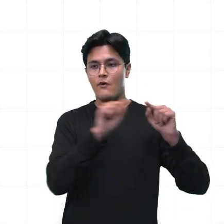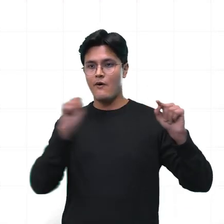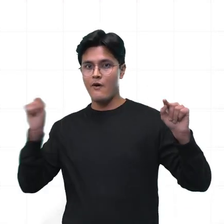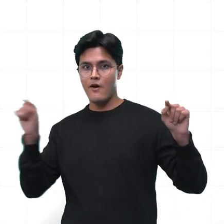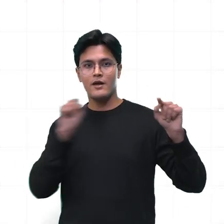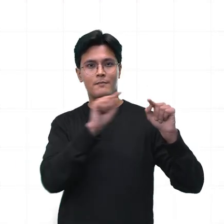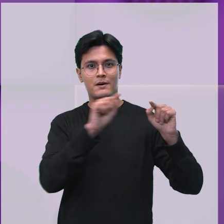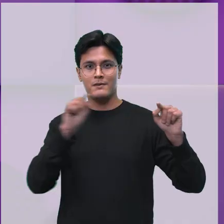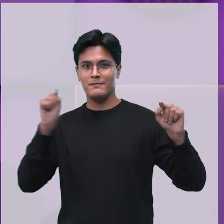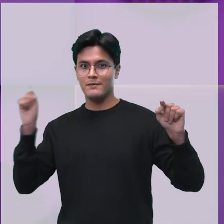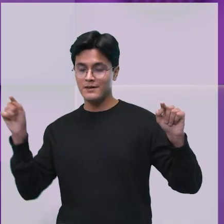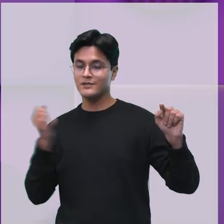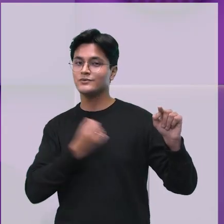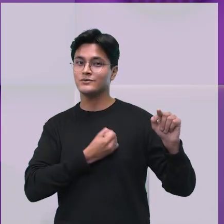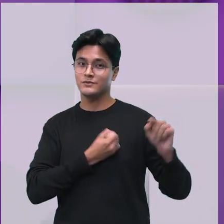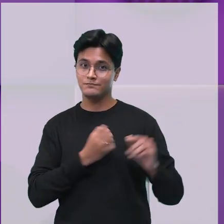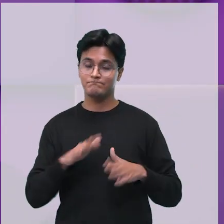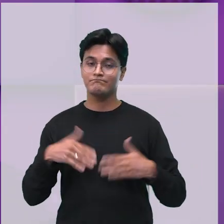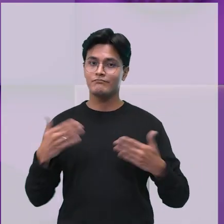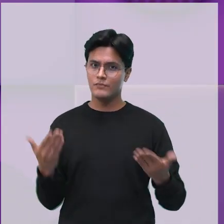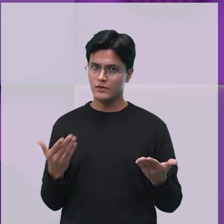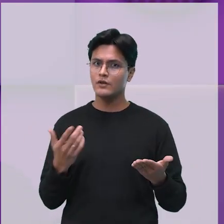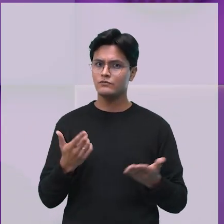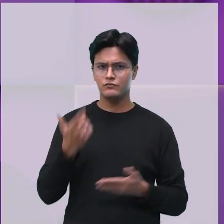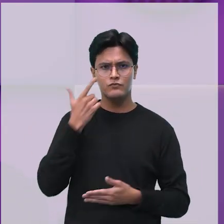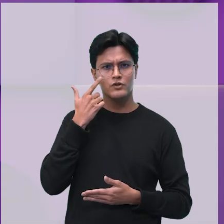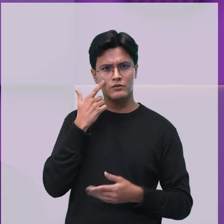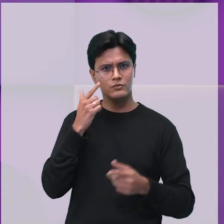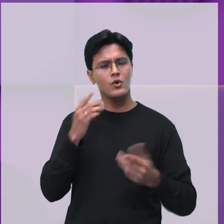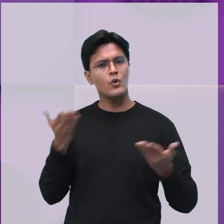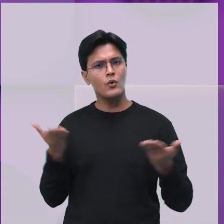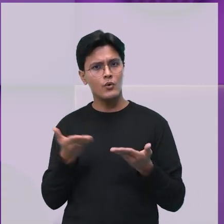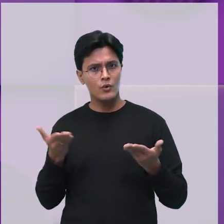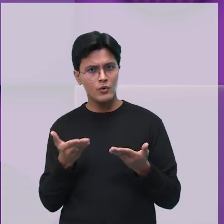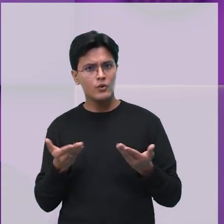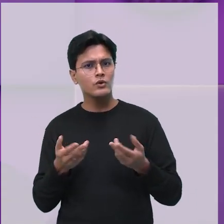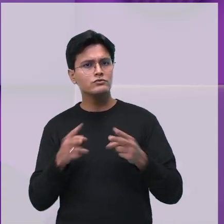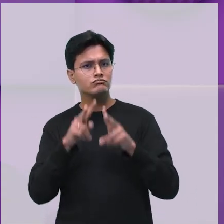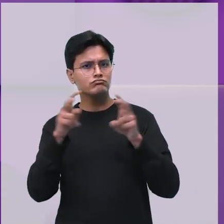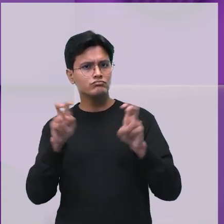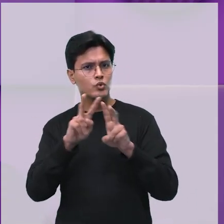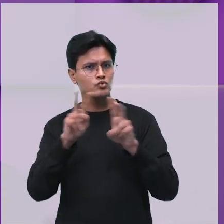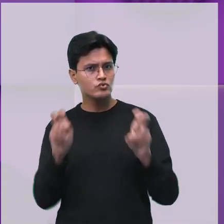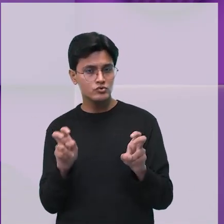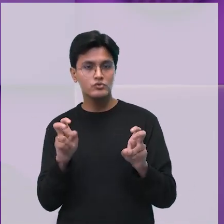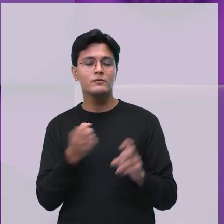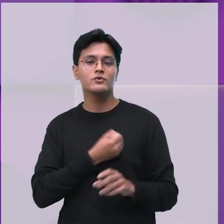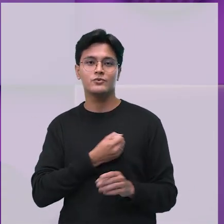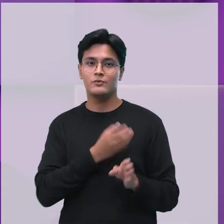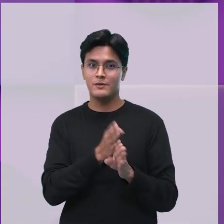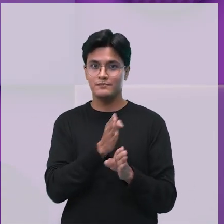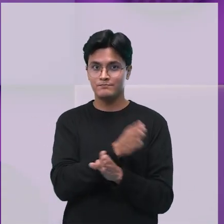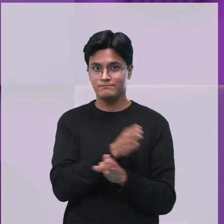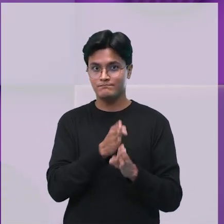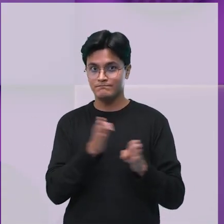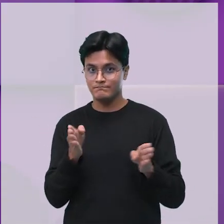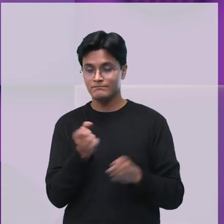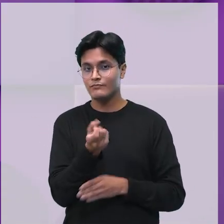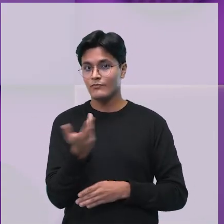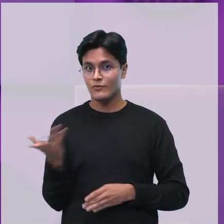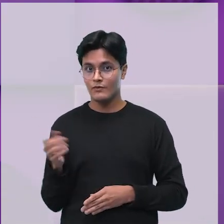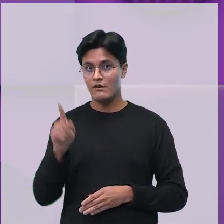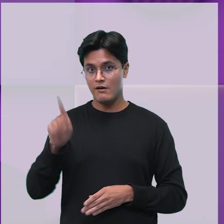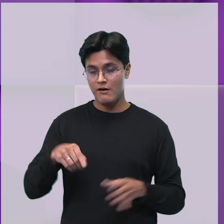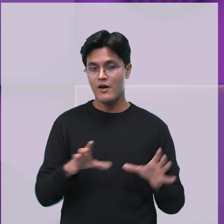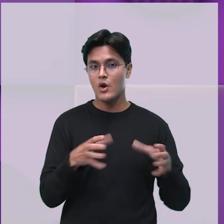numérica muito bem então vocês viram que hoje nós iremos falar sobre os números inteiros tá que é um